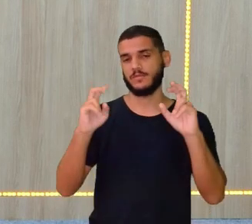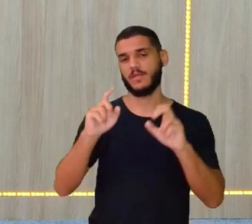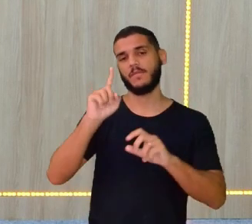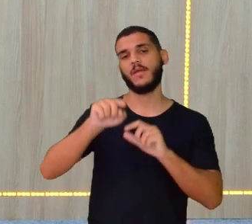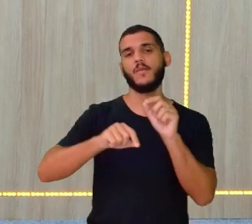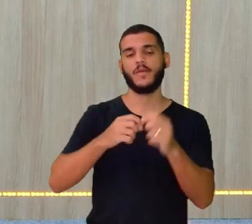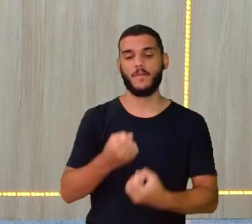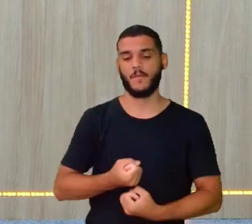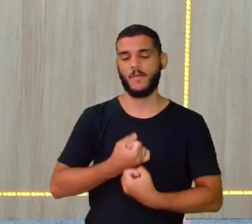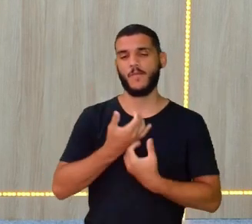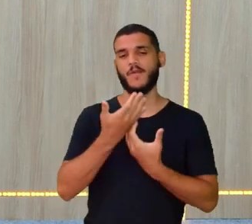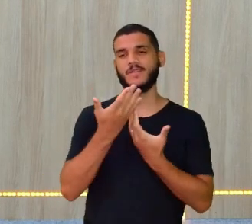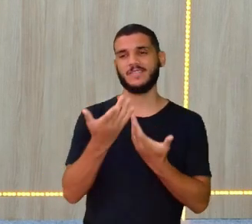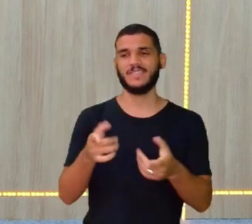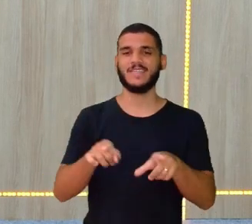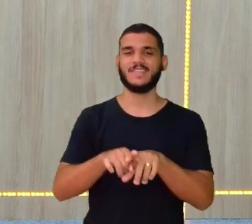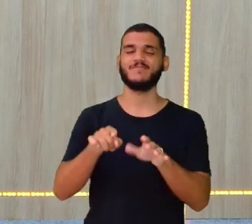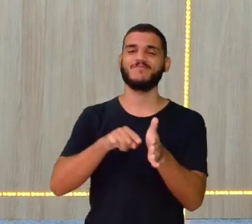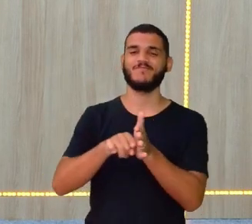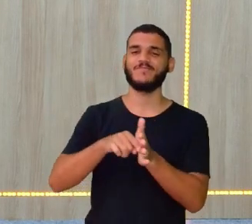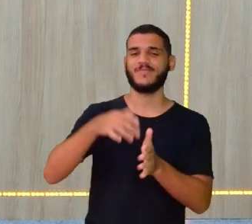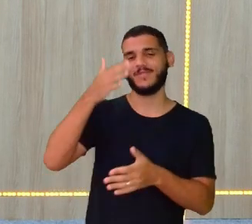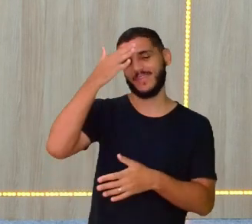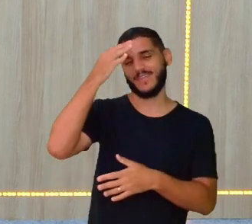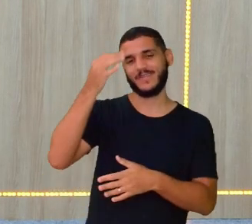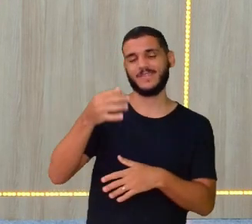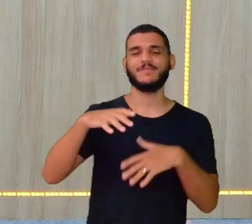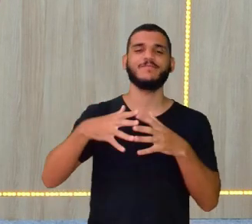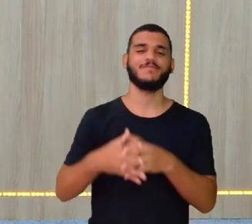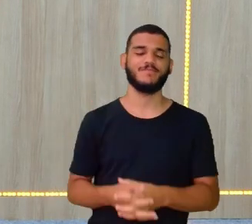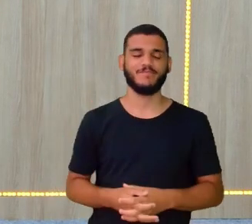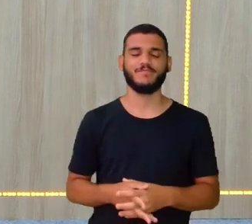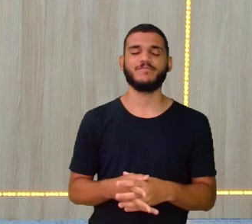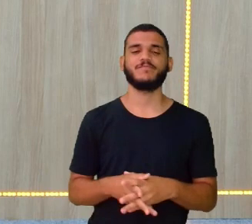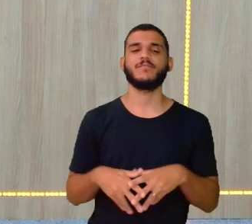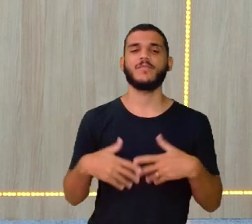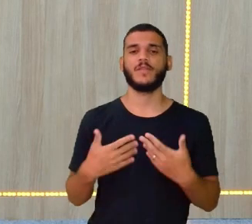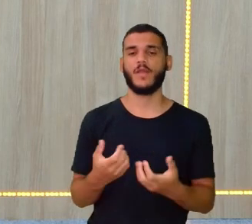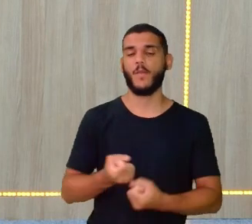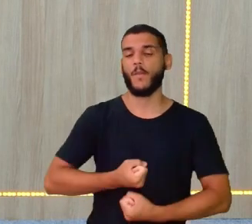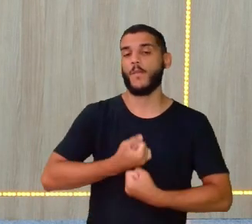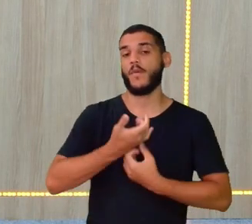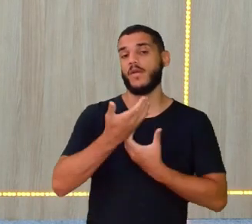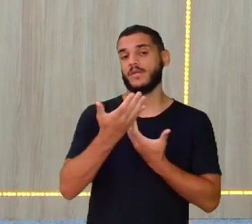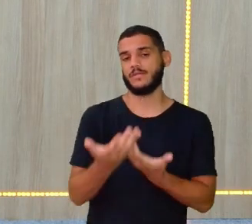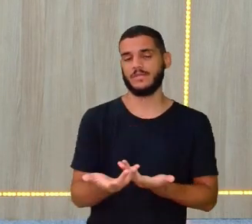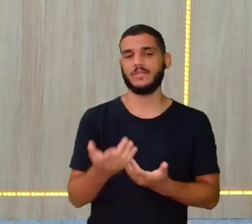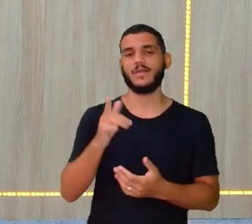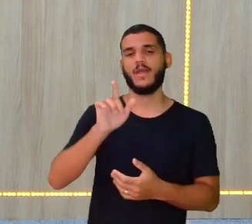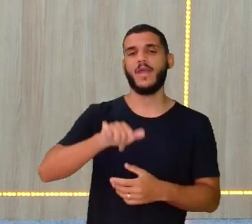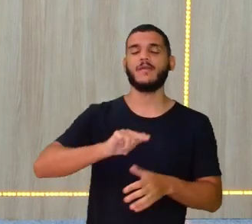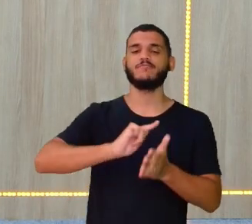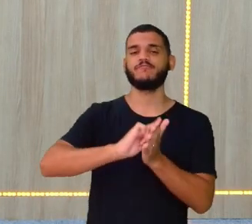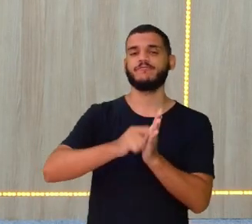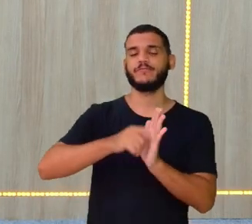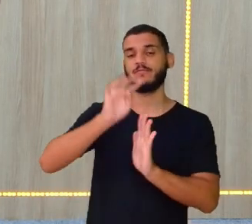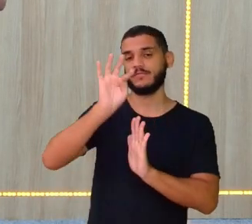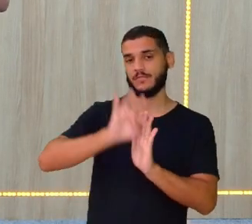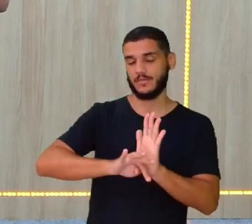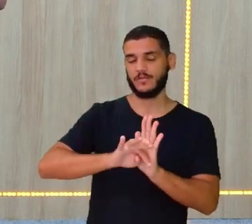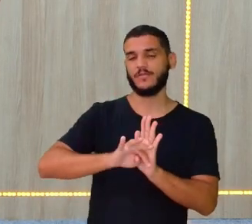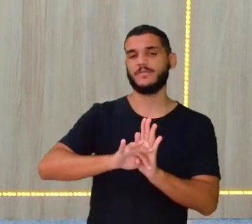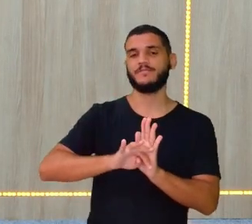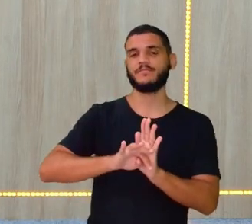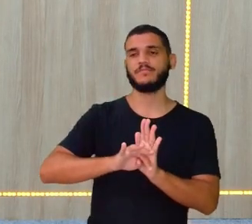é poesia e análise interpretativa. Então a poesia é um gênero textual, não